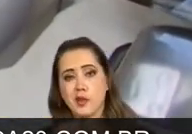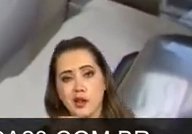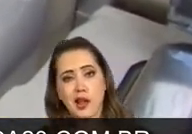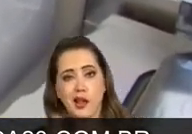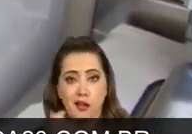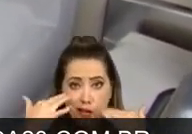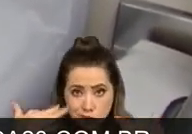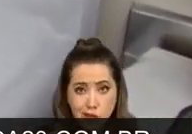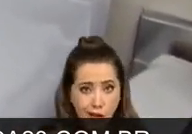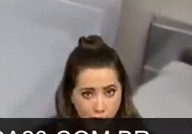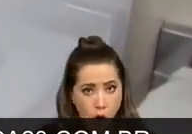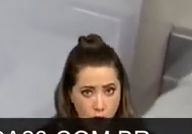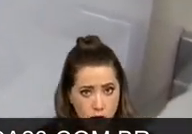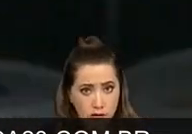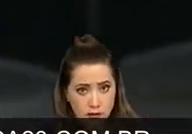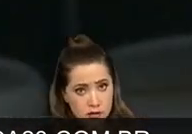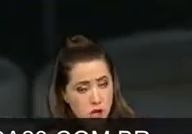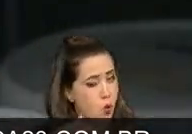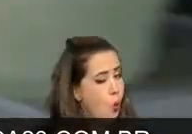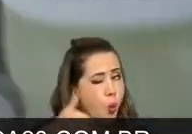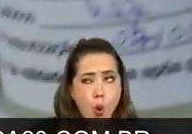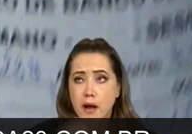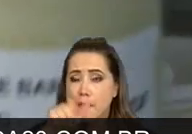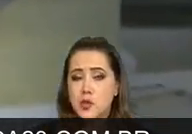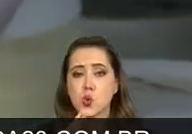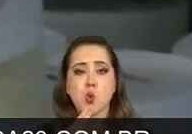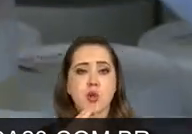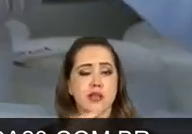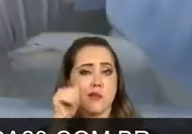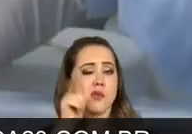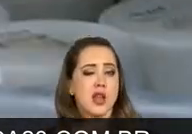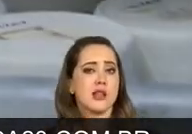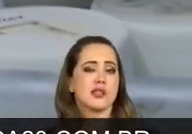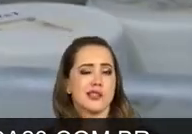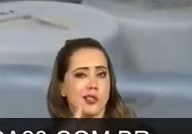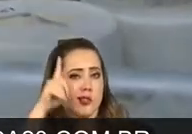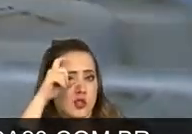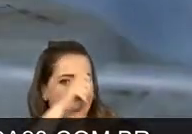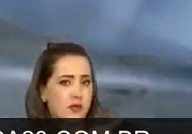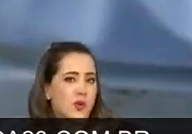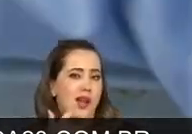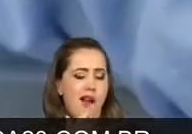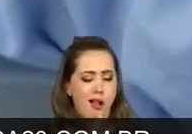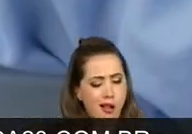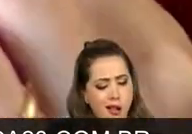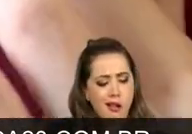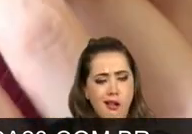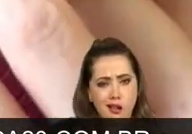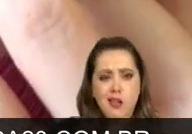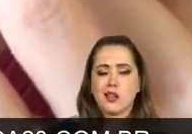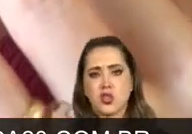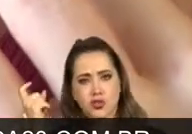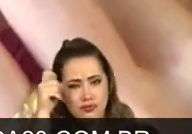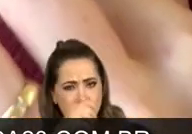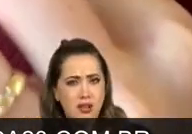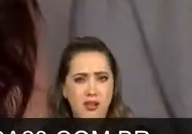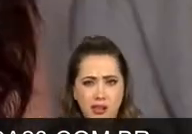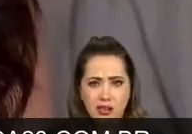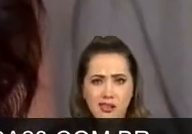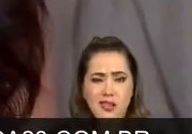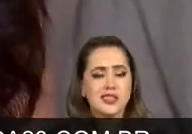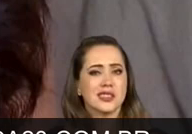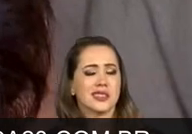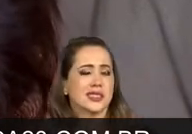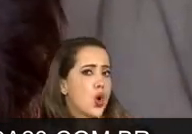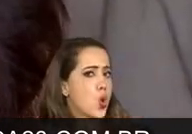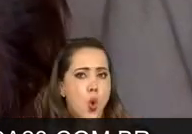ouve nos assiste ou toda e qualquer pessoa Que conheça mulheres que tenham dificuldades no processo de amamentação dificuldades sejam